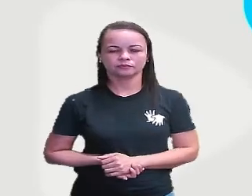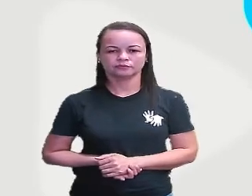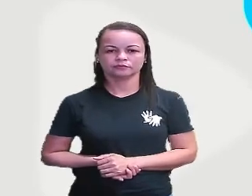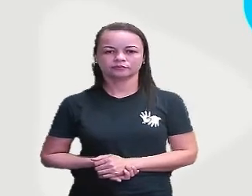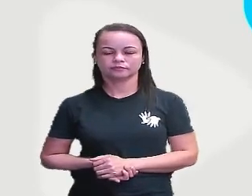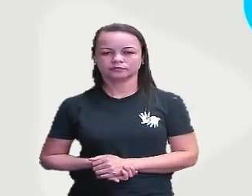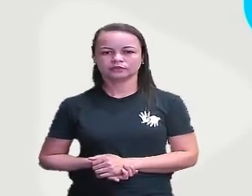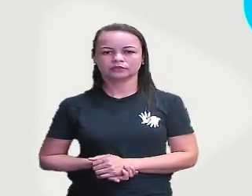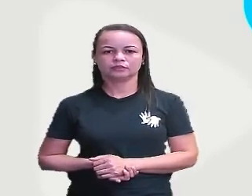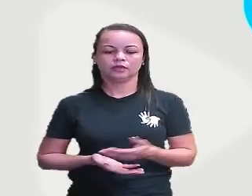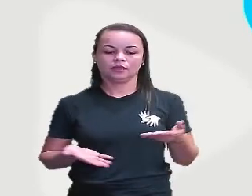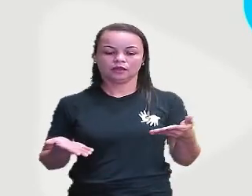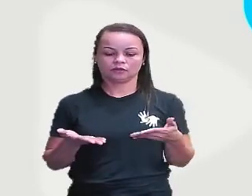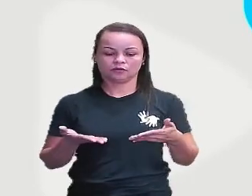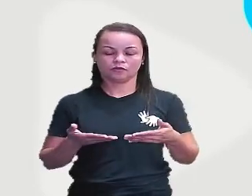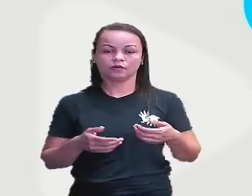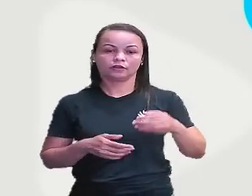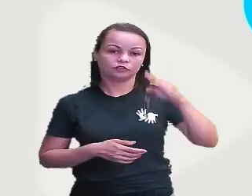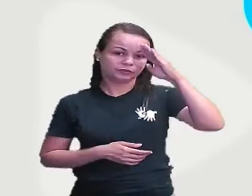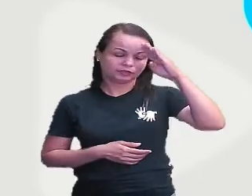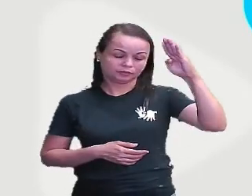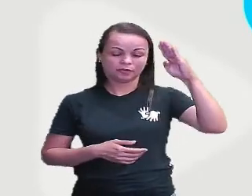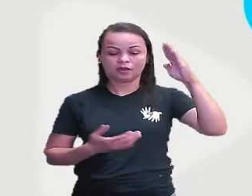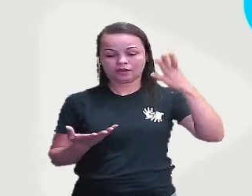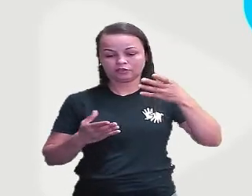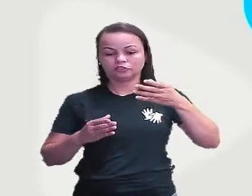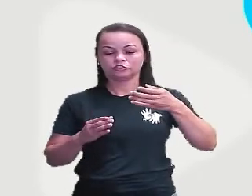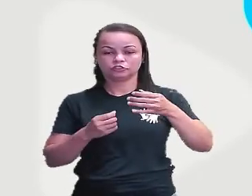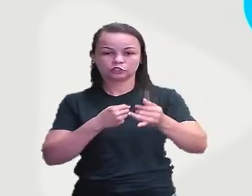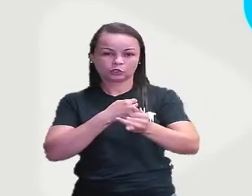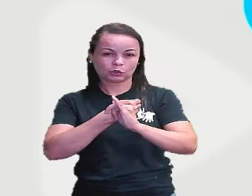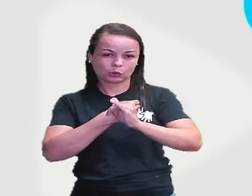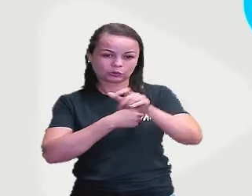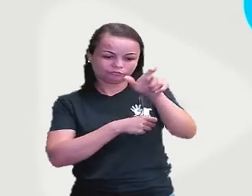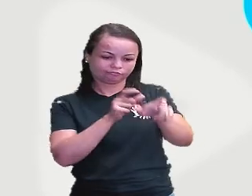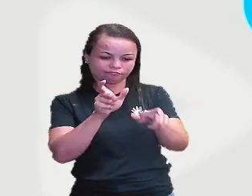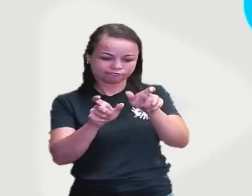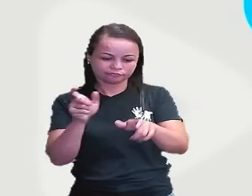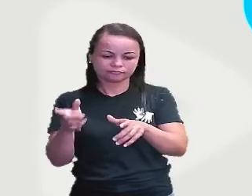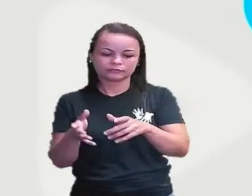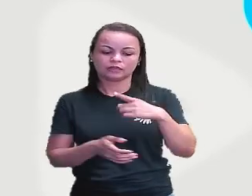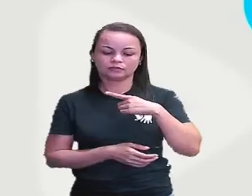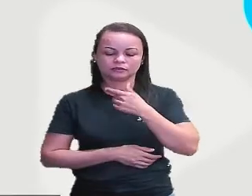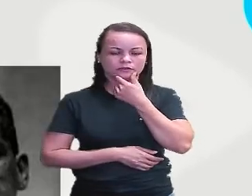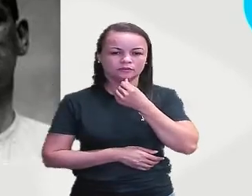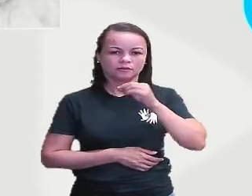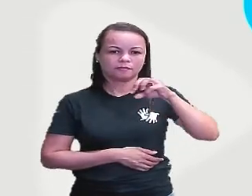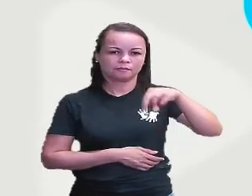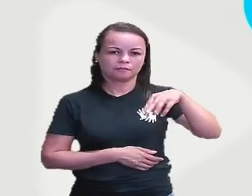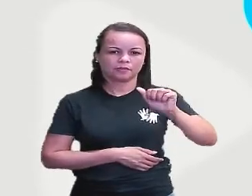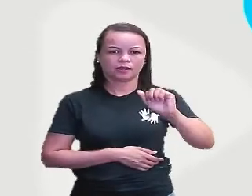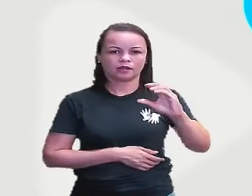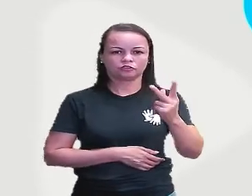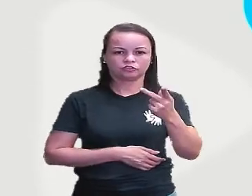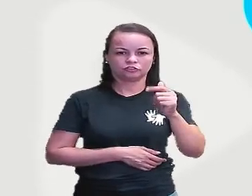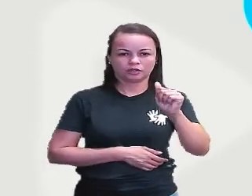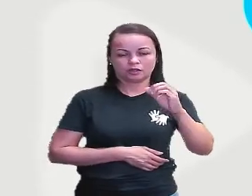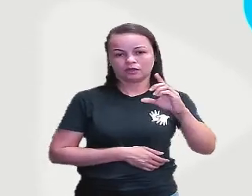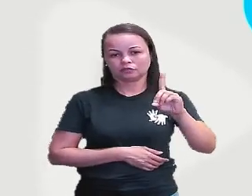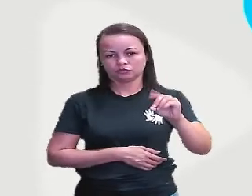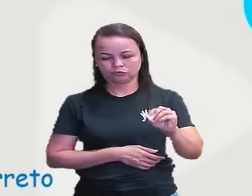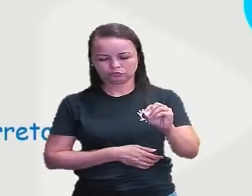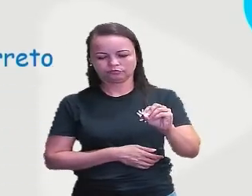Então vamos agora conhecer os principais cronistas, tá bom? Temos aí, ó, Machado de Assis,